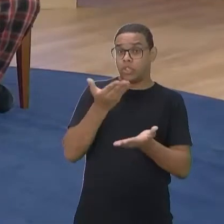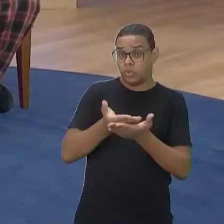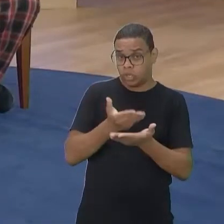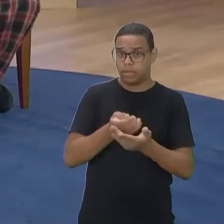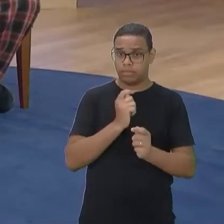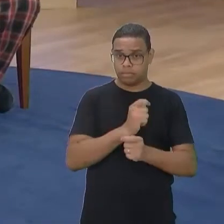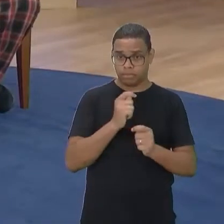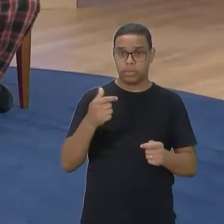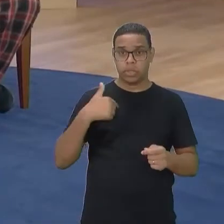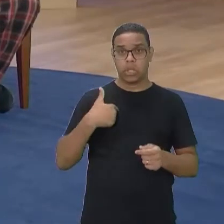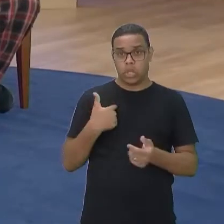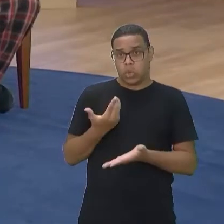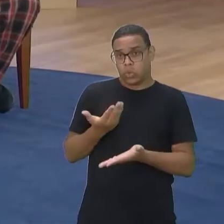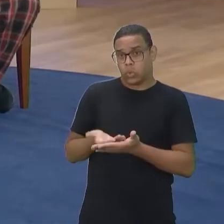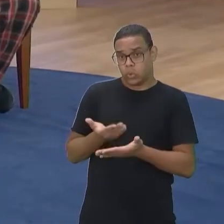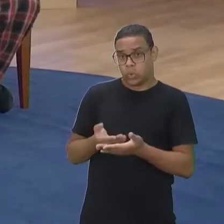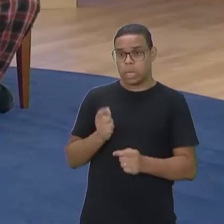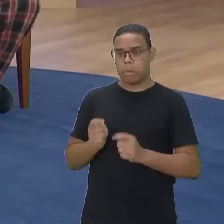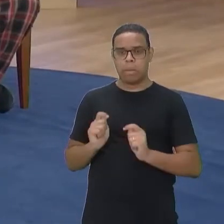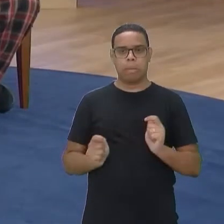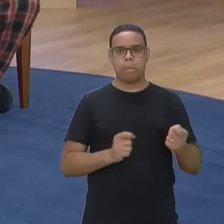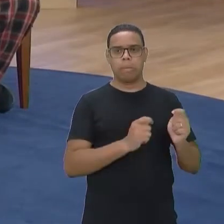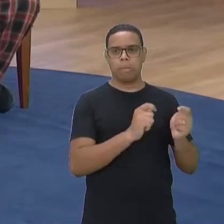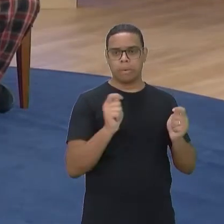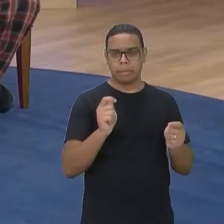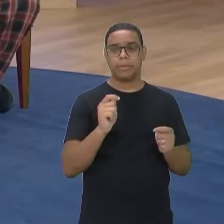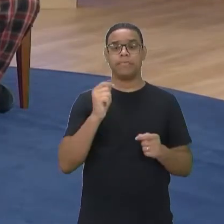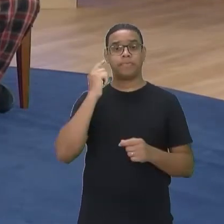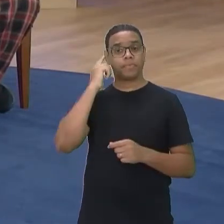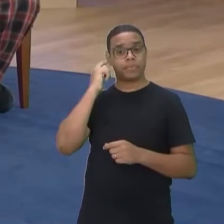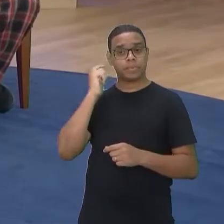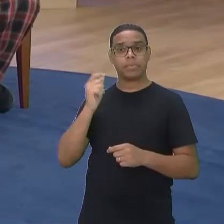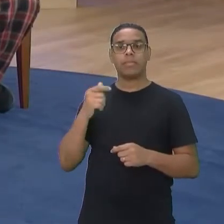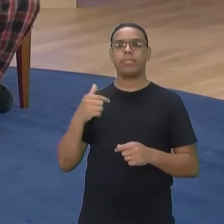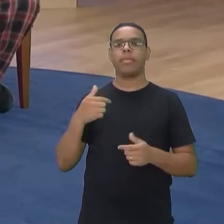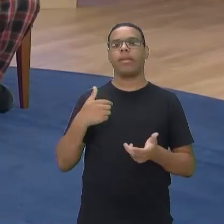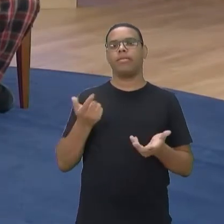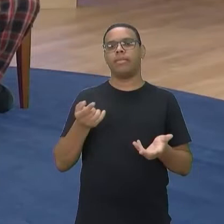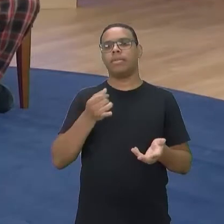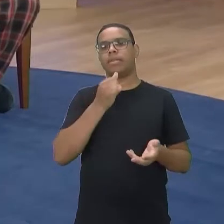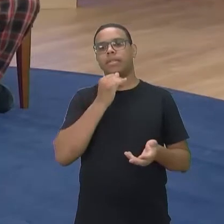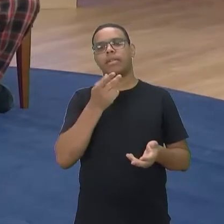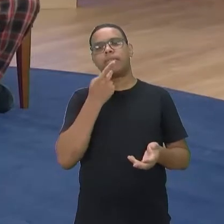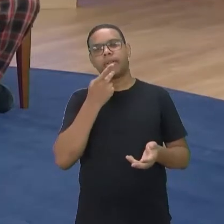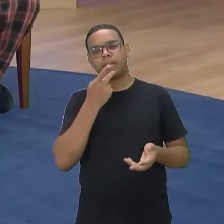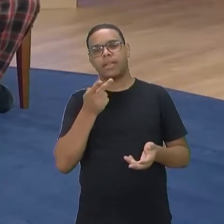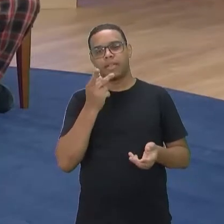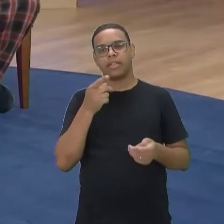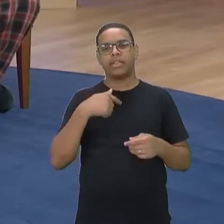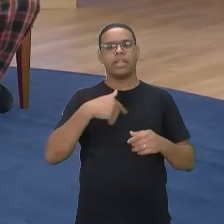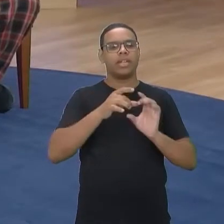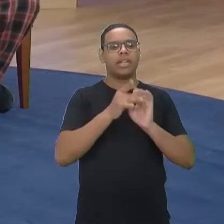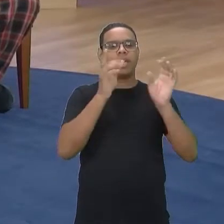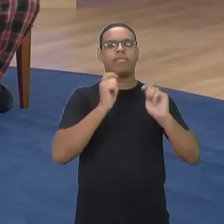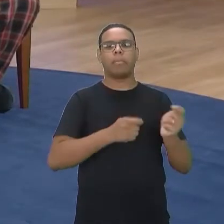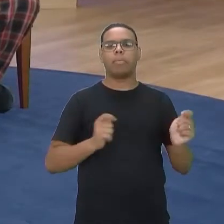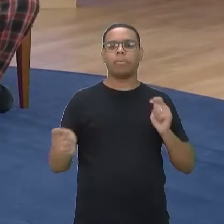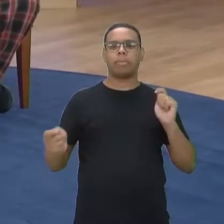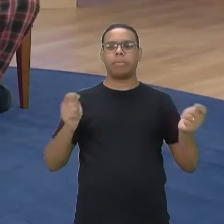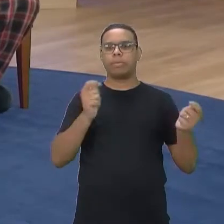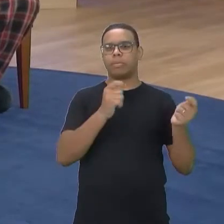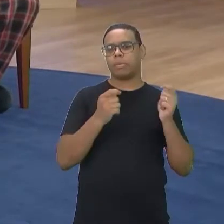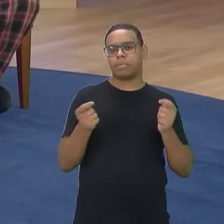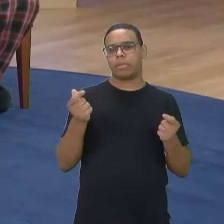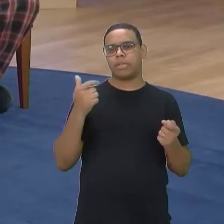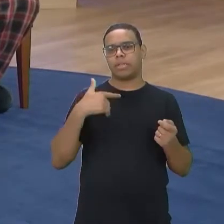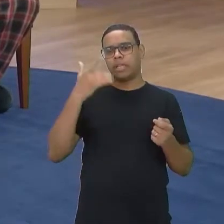baterista. Eu estudei para ser baterista. Mas eu não consigo me descondicionar, por exemplo, você falar assim para mim, fica aí livre tocando. Eu não